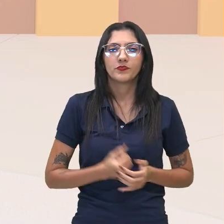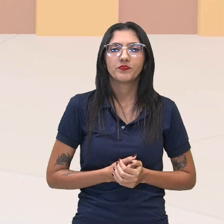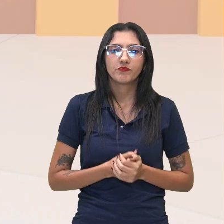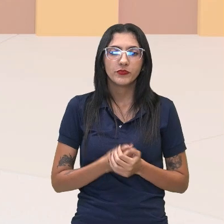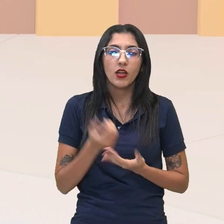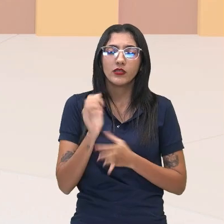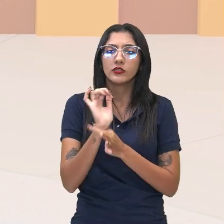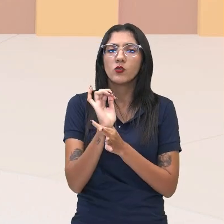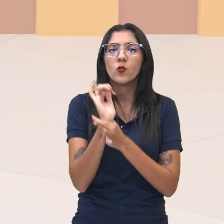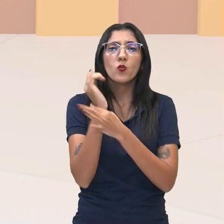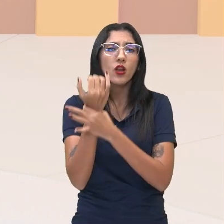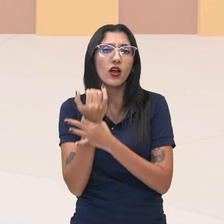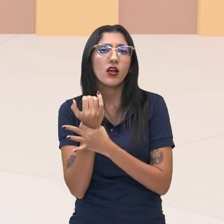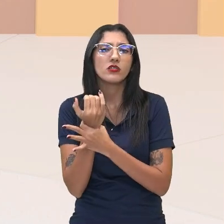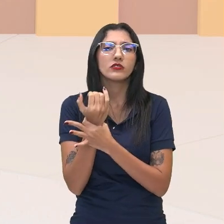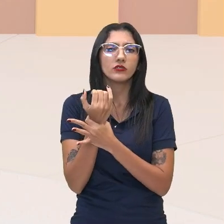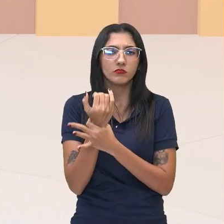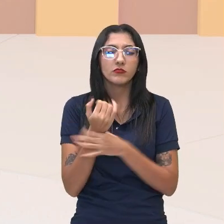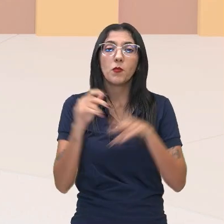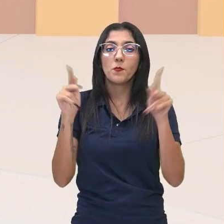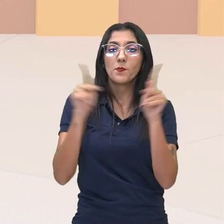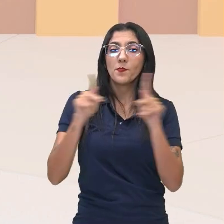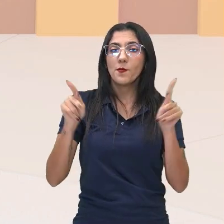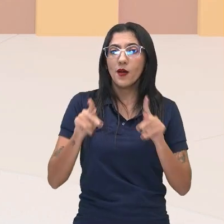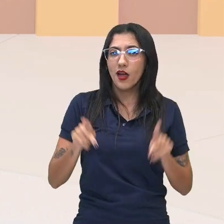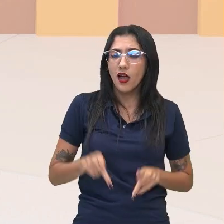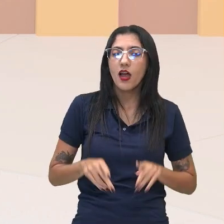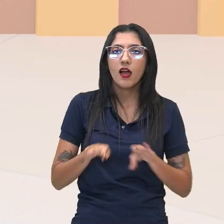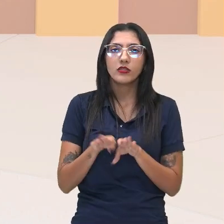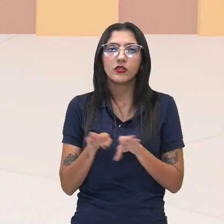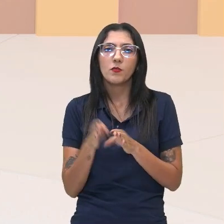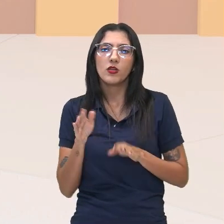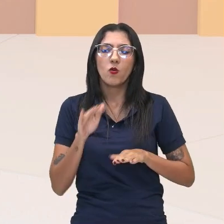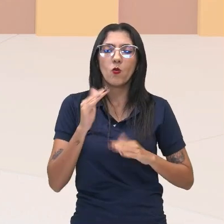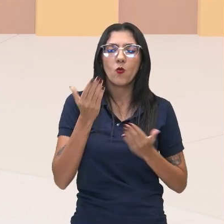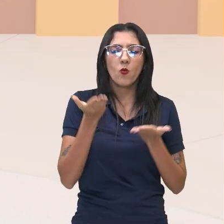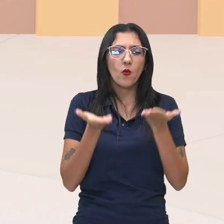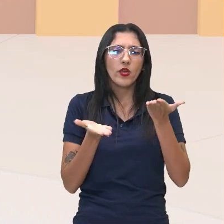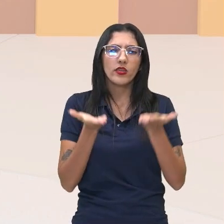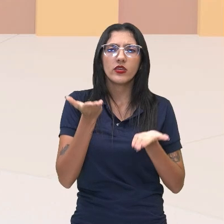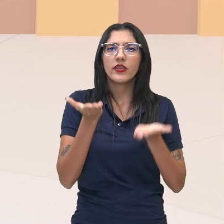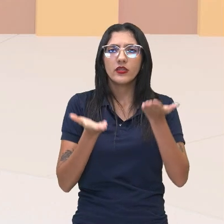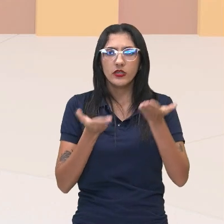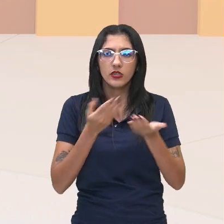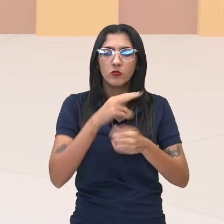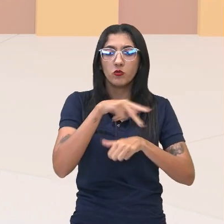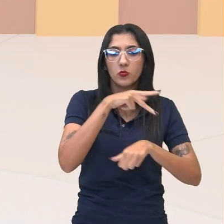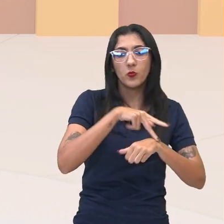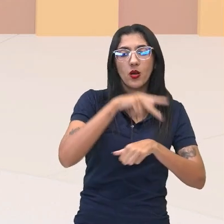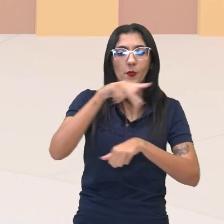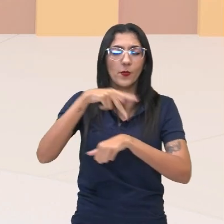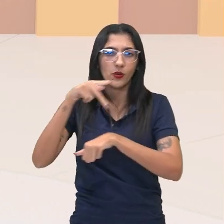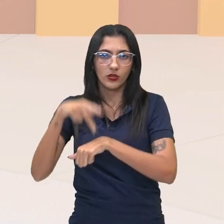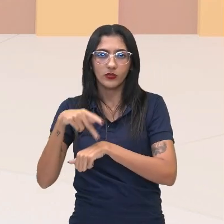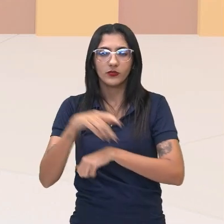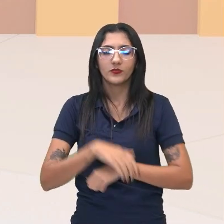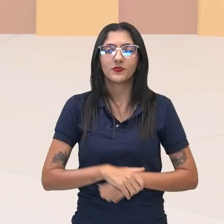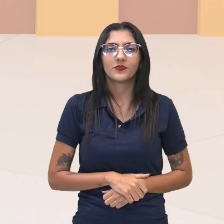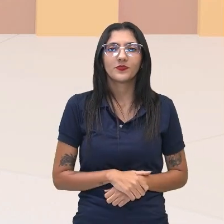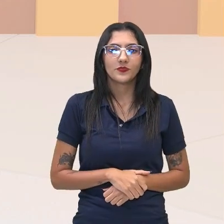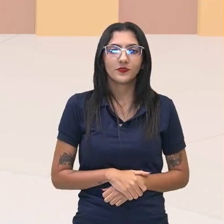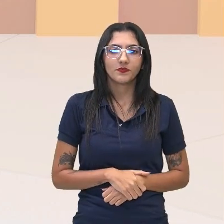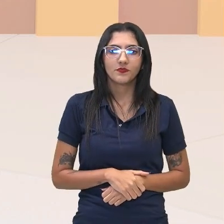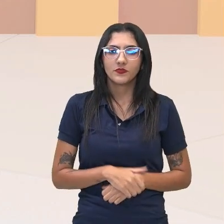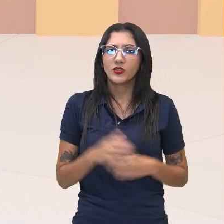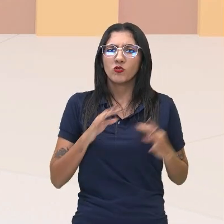da segurança, né, da paz e da estabilidade entre os países. E isso